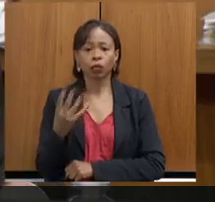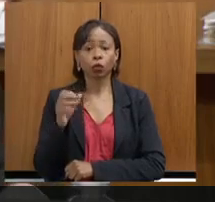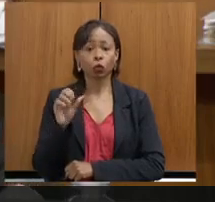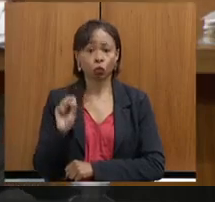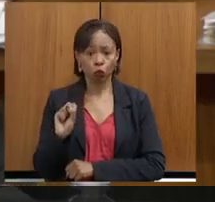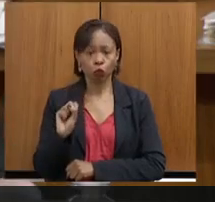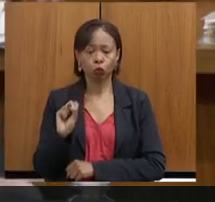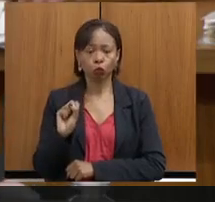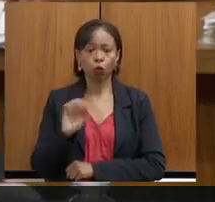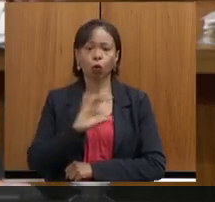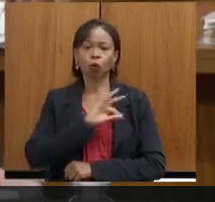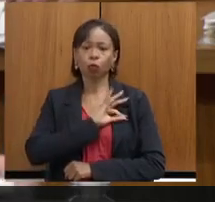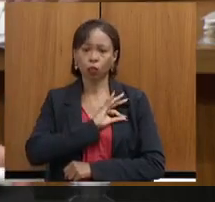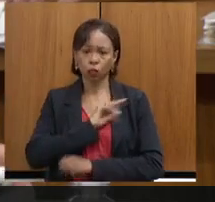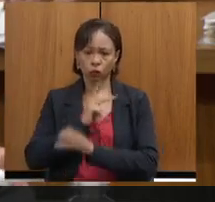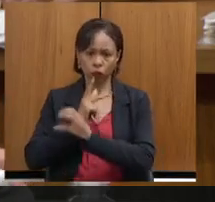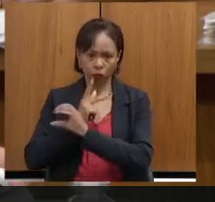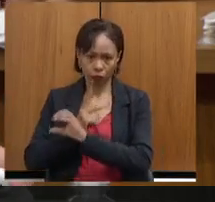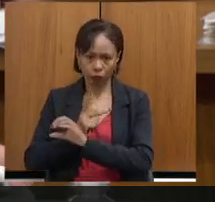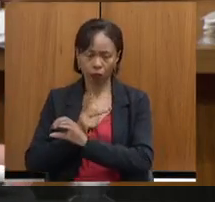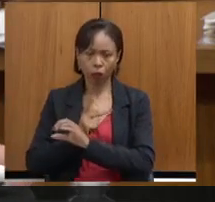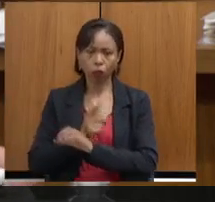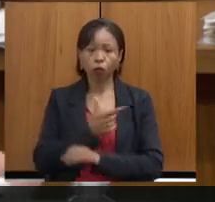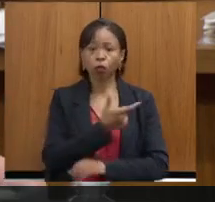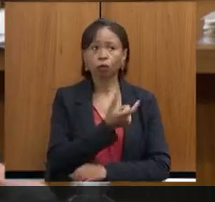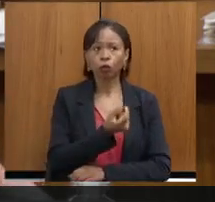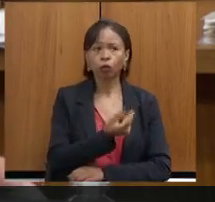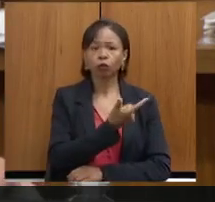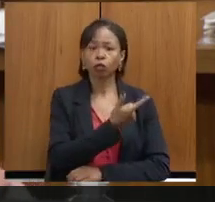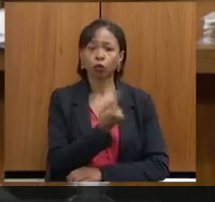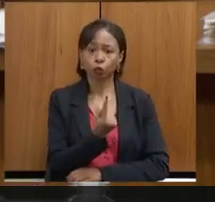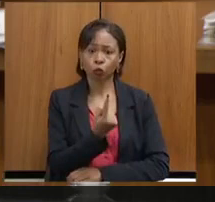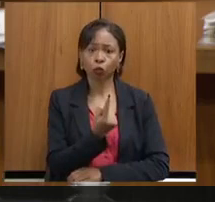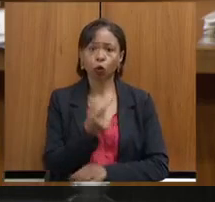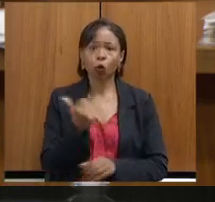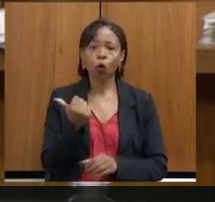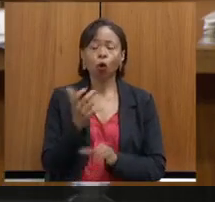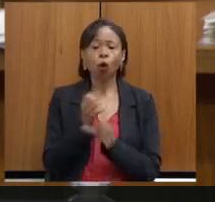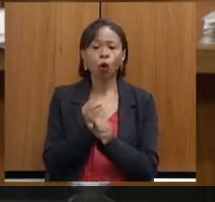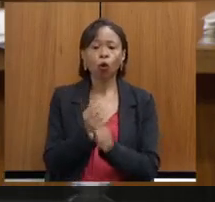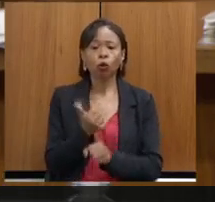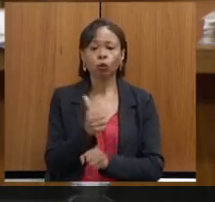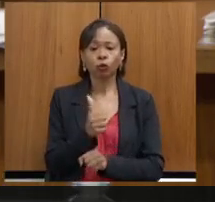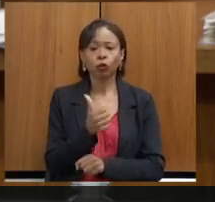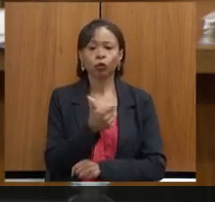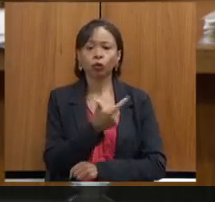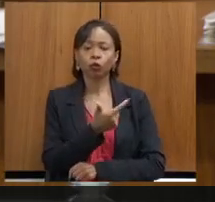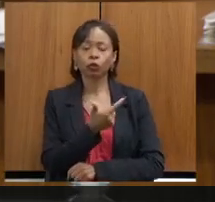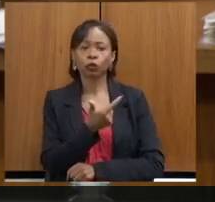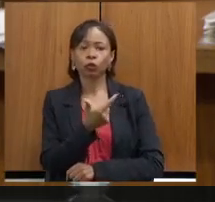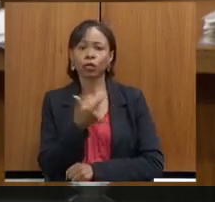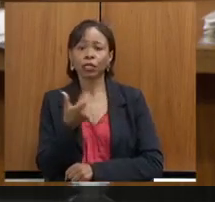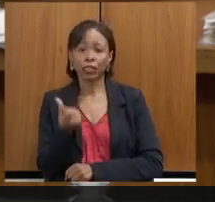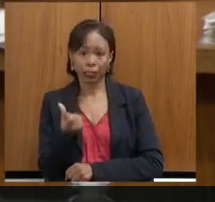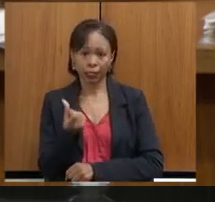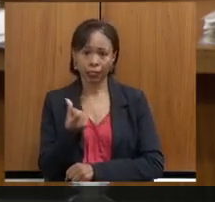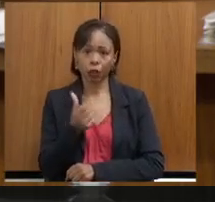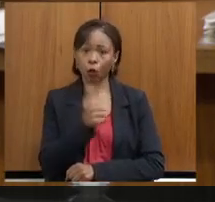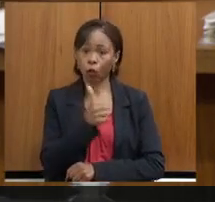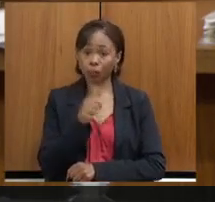os profissionais na Polícia Civil e 2021 11.026 uma